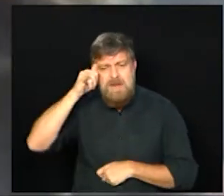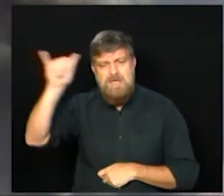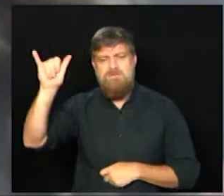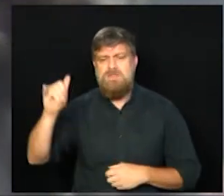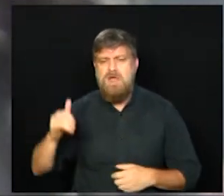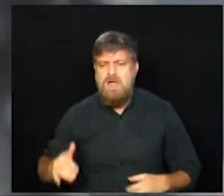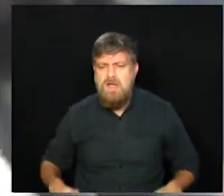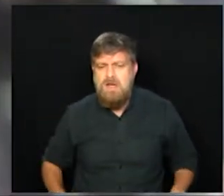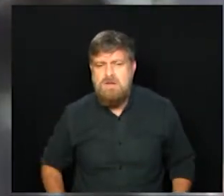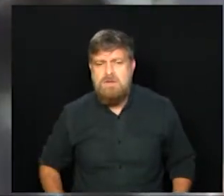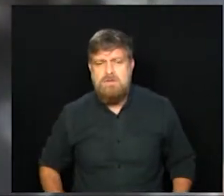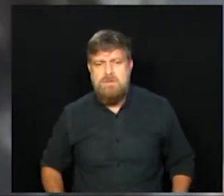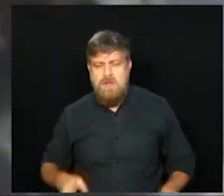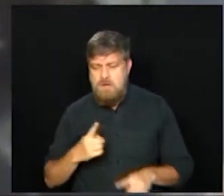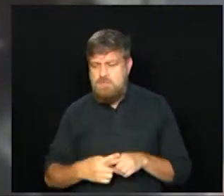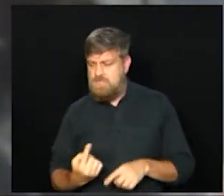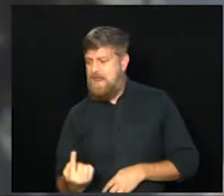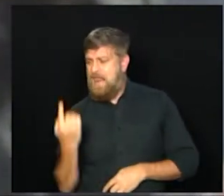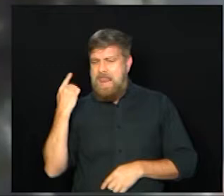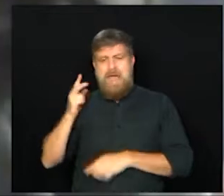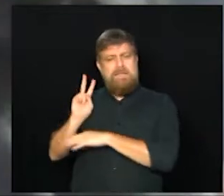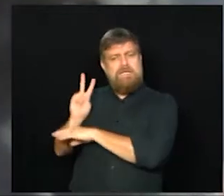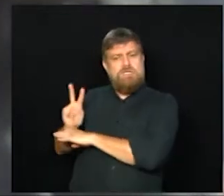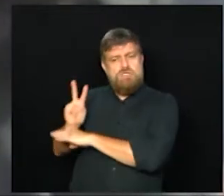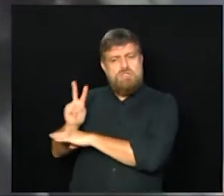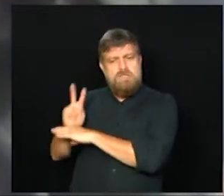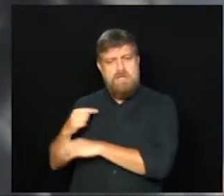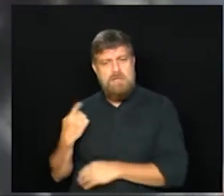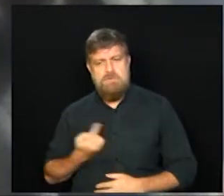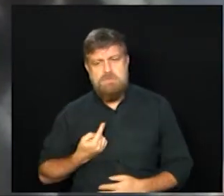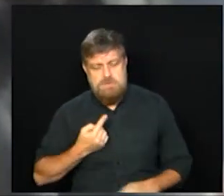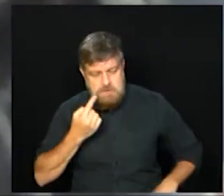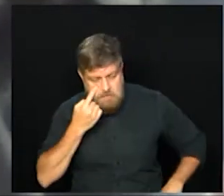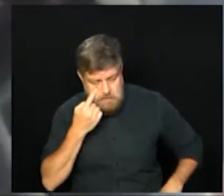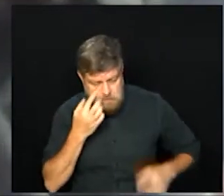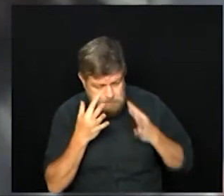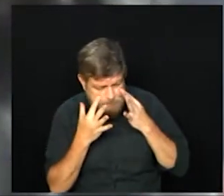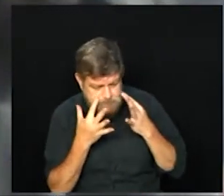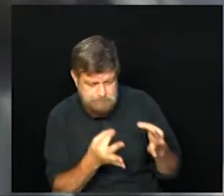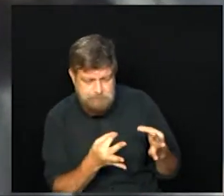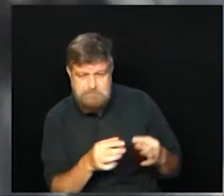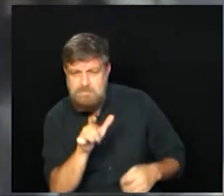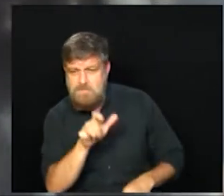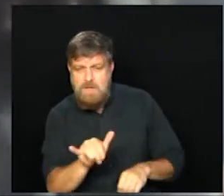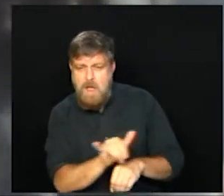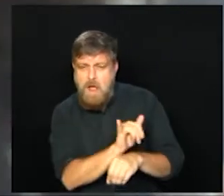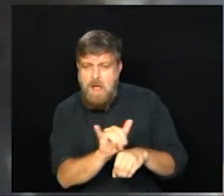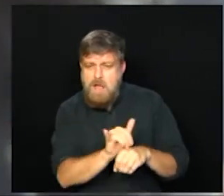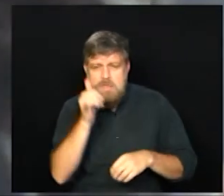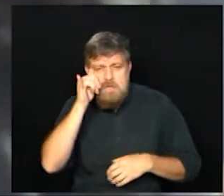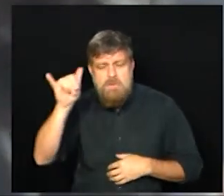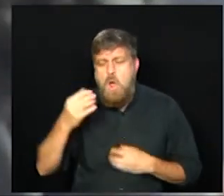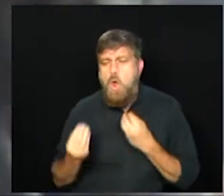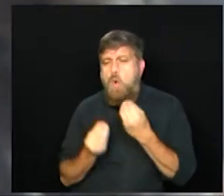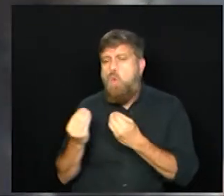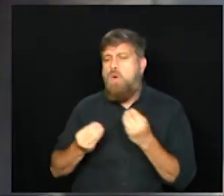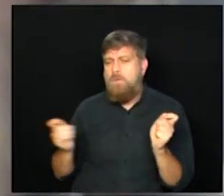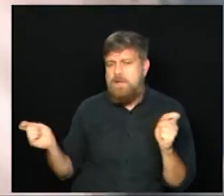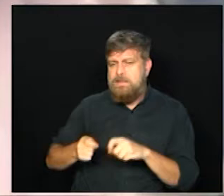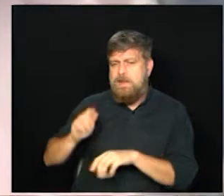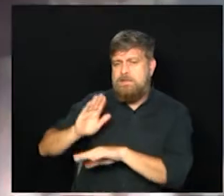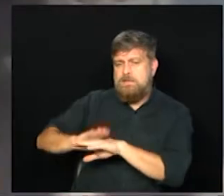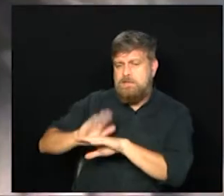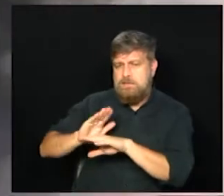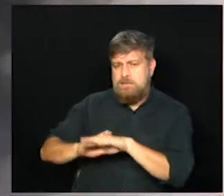aqui, poderia ter ficado lá atrás. E aí, quando a gente olha, né, nessa possibilidade de evitar, como que a gente evitaria? Um